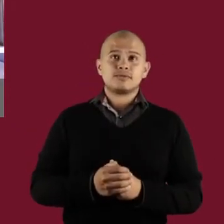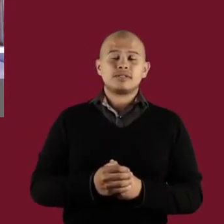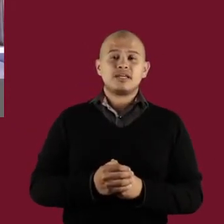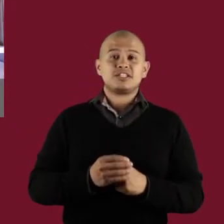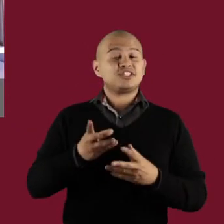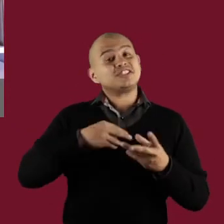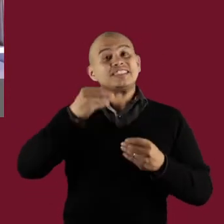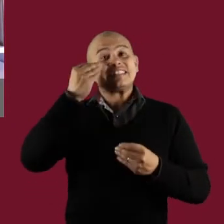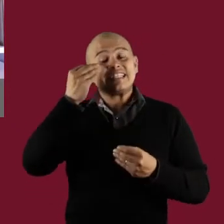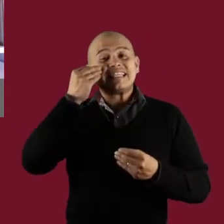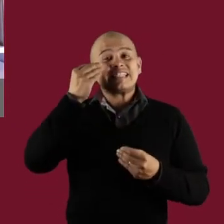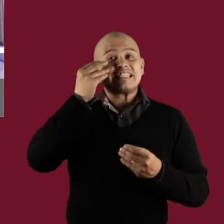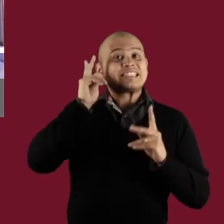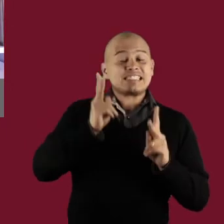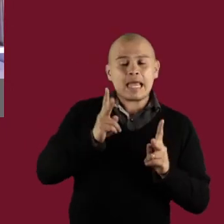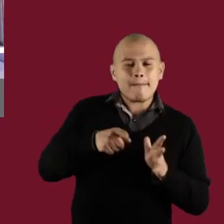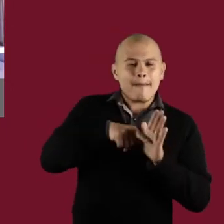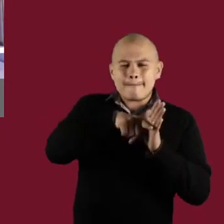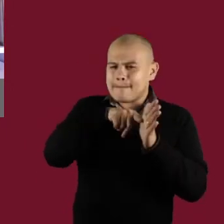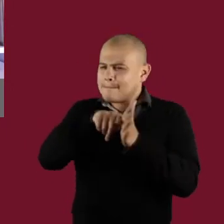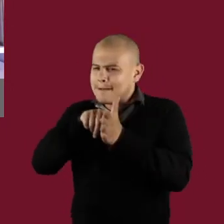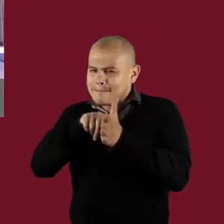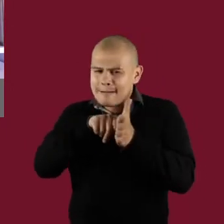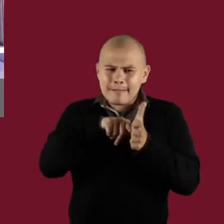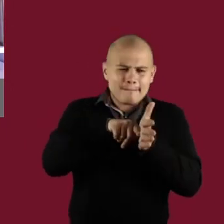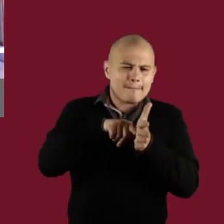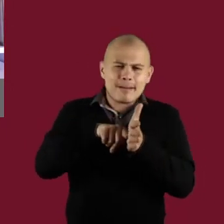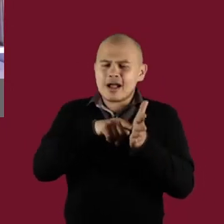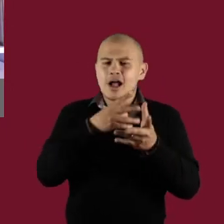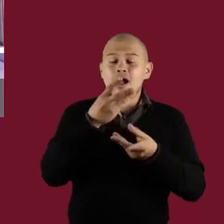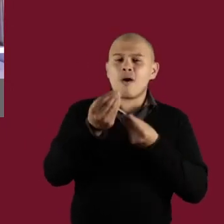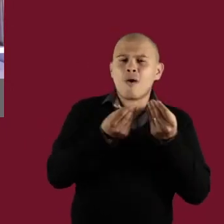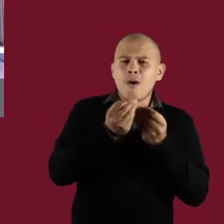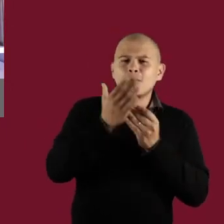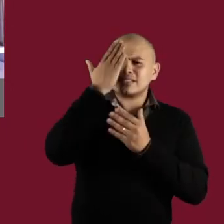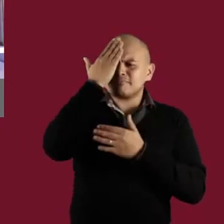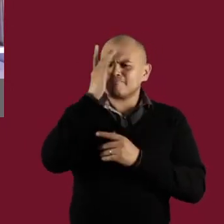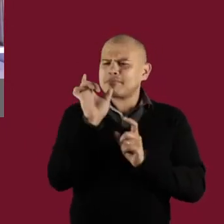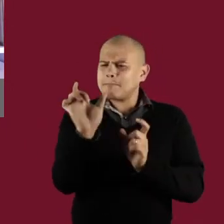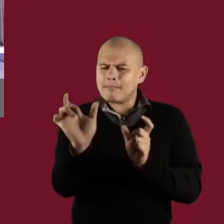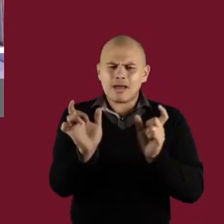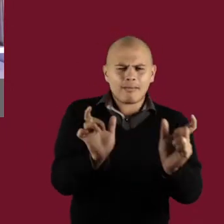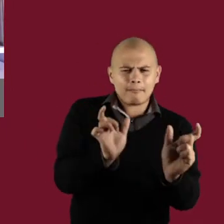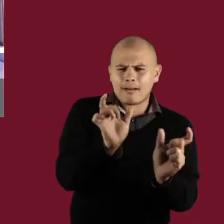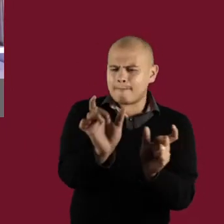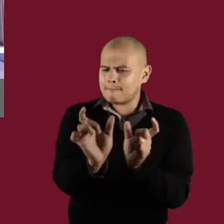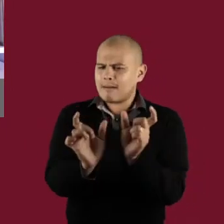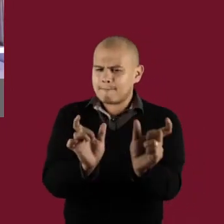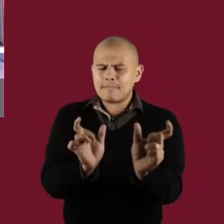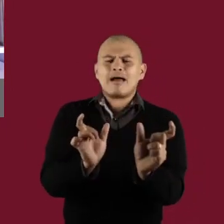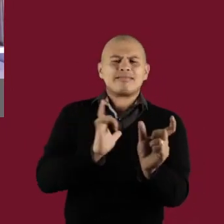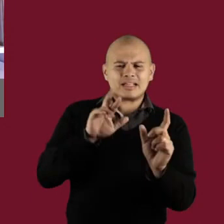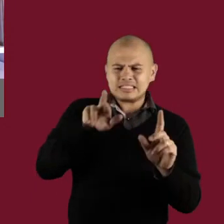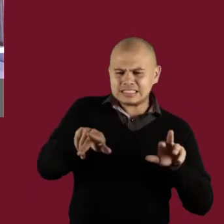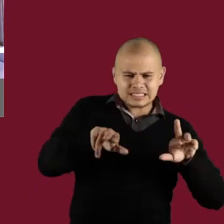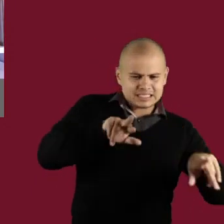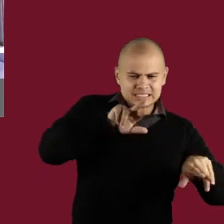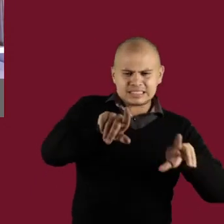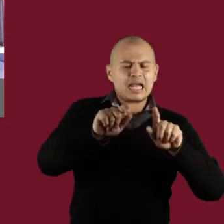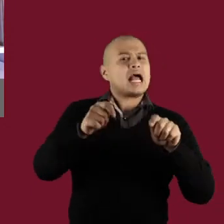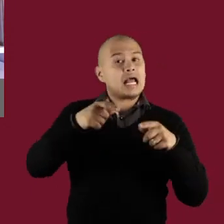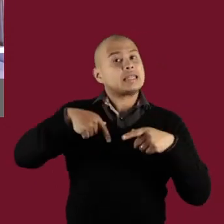impulsionadores deste movimento, não é verdade? Inventa ali algumas palavras e tal. Mas há pequenas diferenças que nós discutimos, que